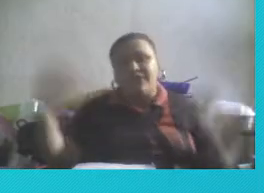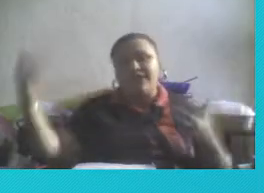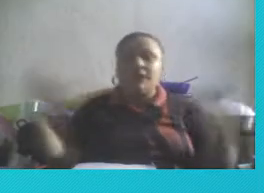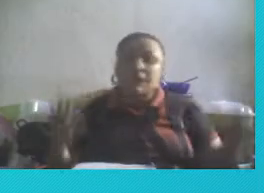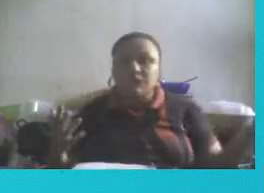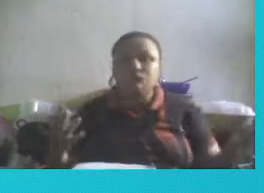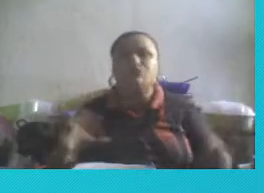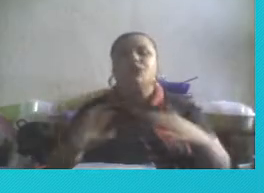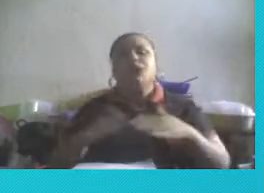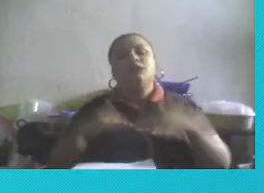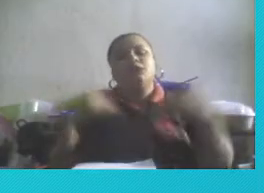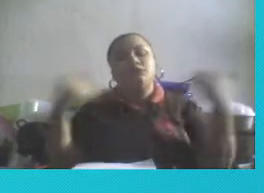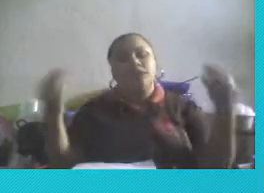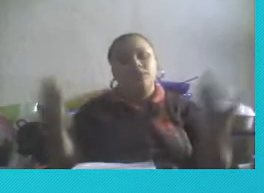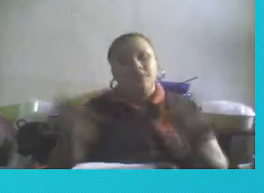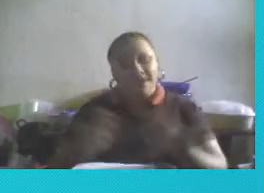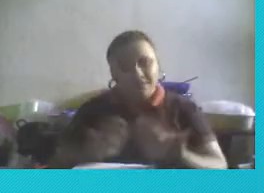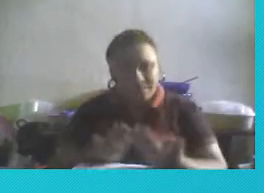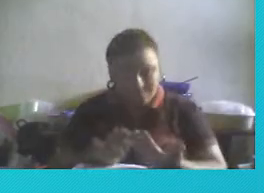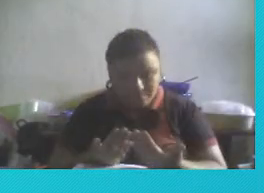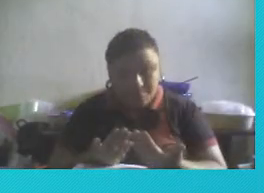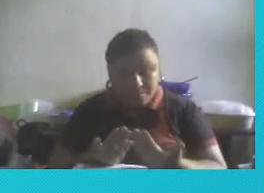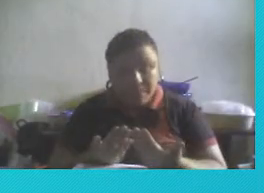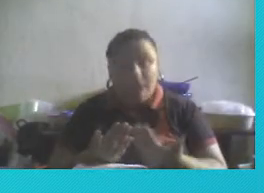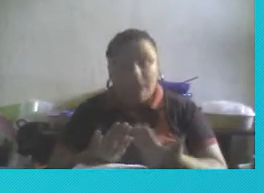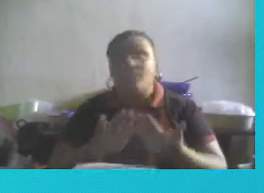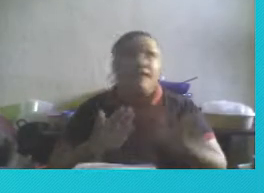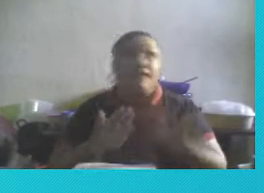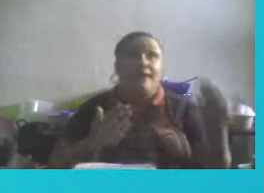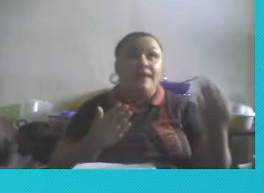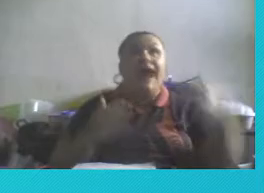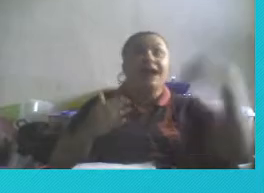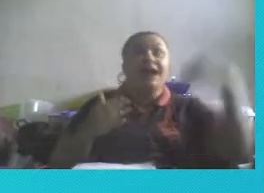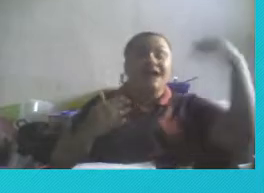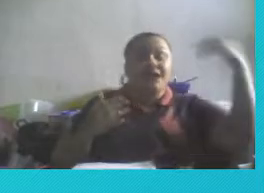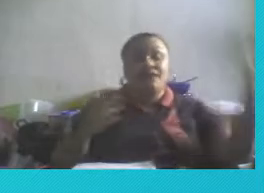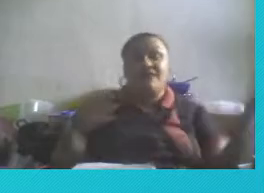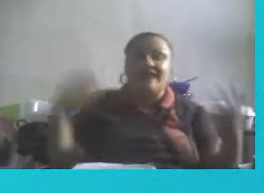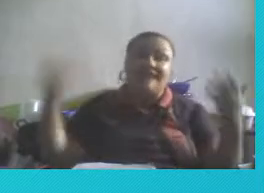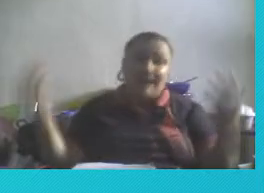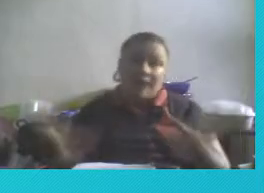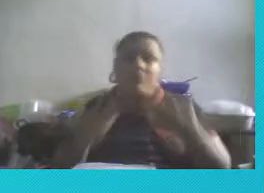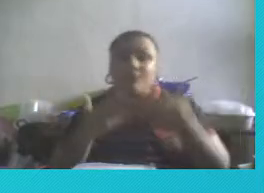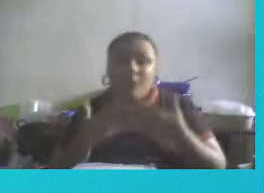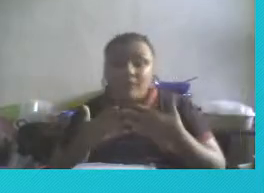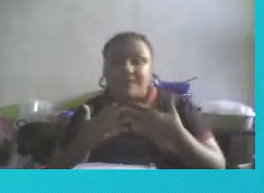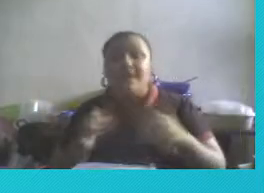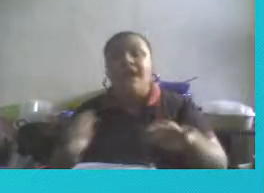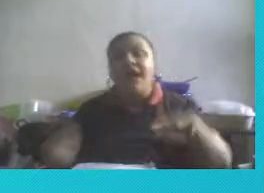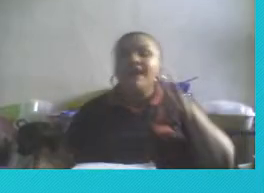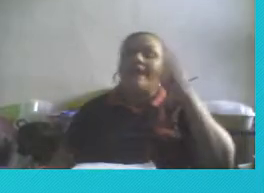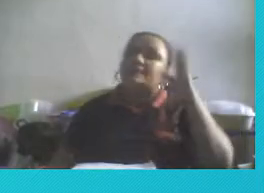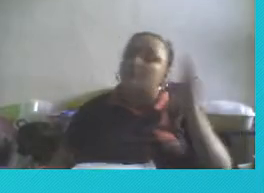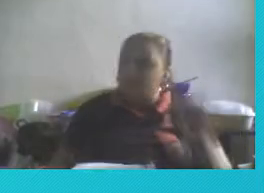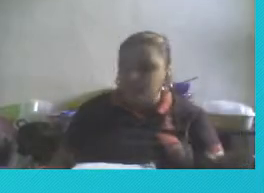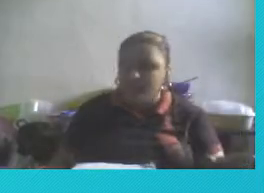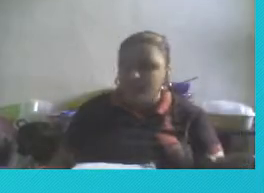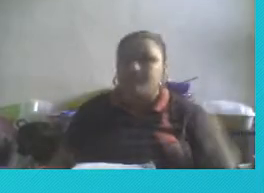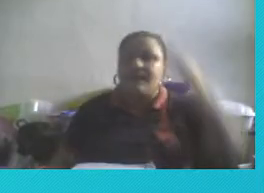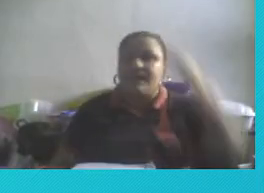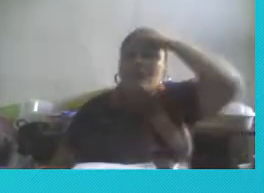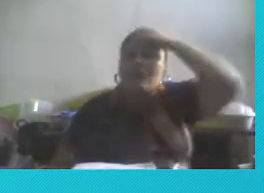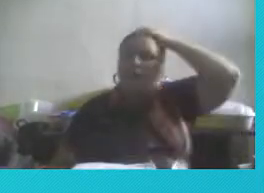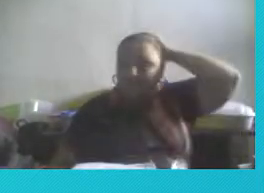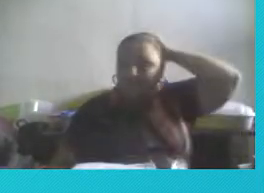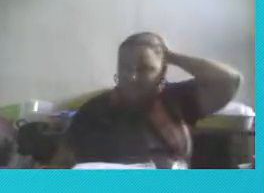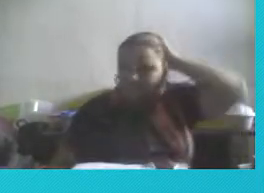nova variante, não temos mais como saber a quem ele vai atacar com força. Aliás, nunca tivemos,